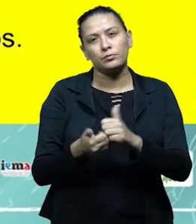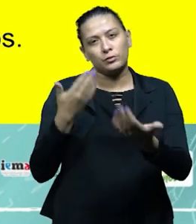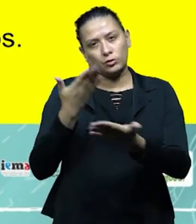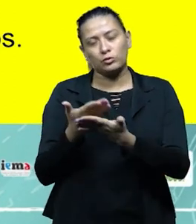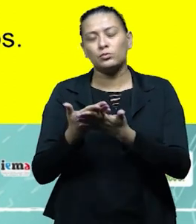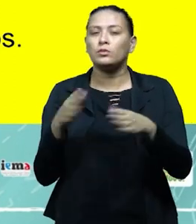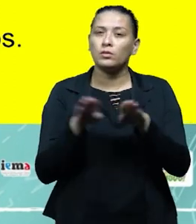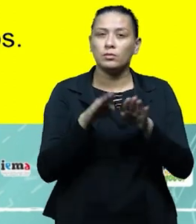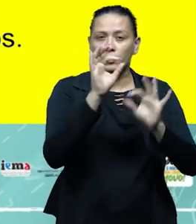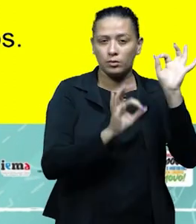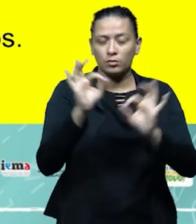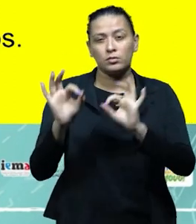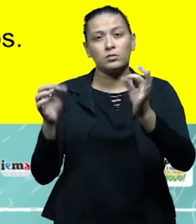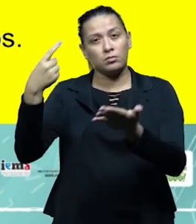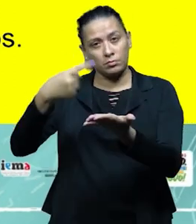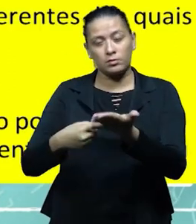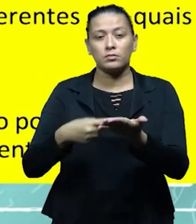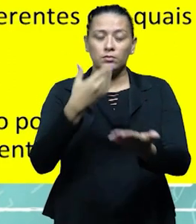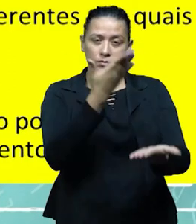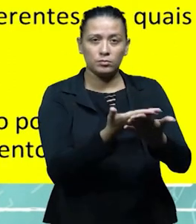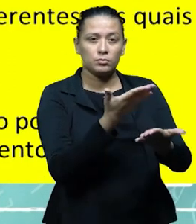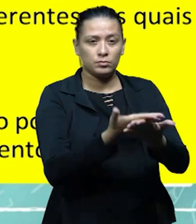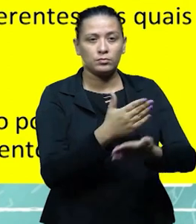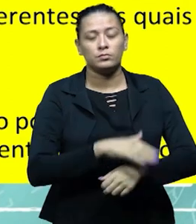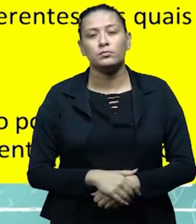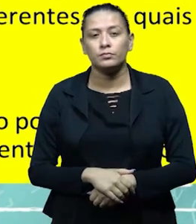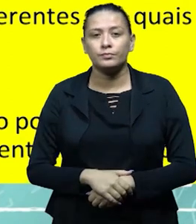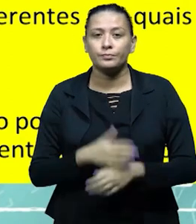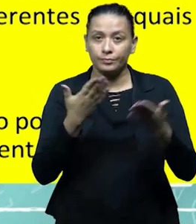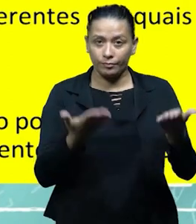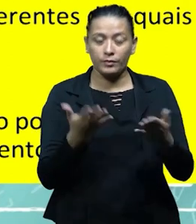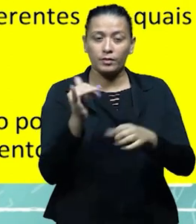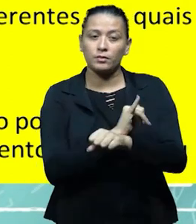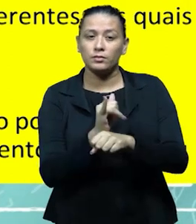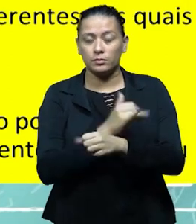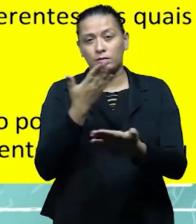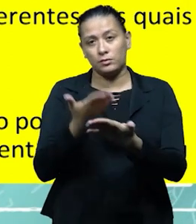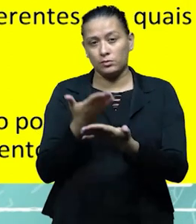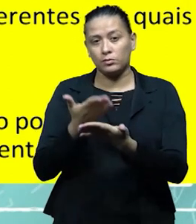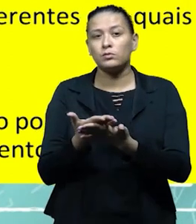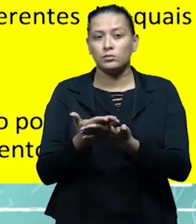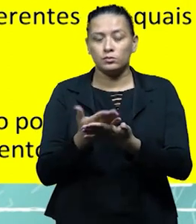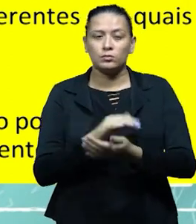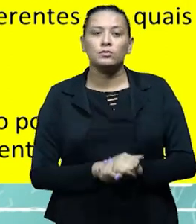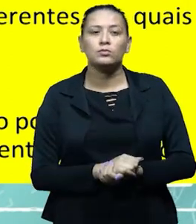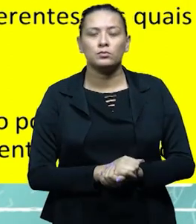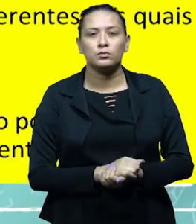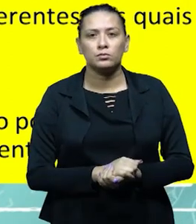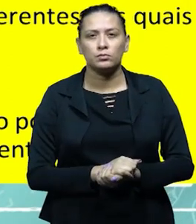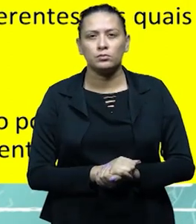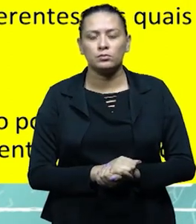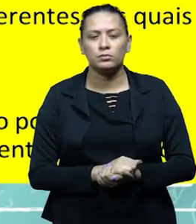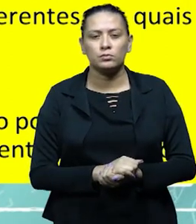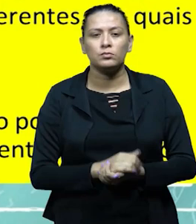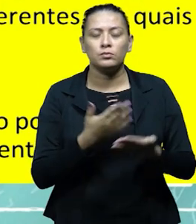organizar cronogramas de estudos e essas estratégias de estudos foram a partir da oito tá bem